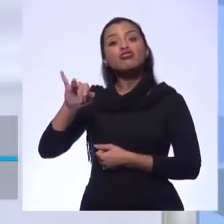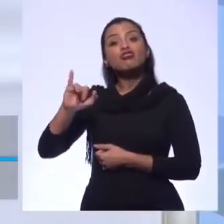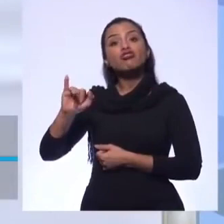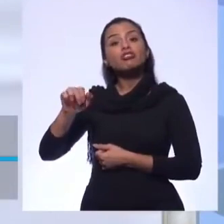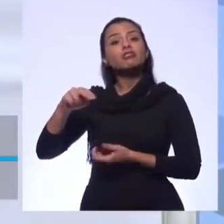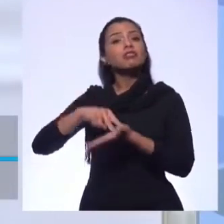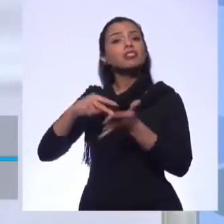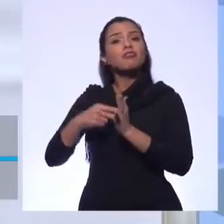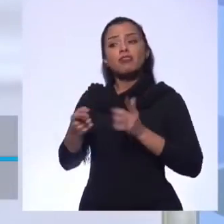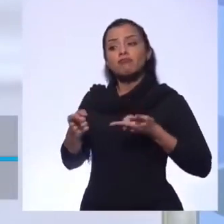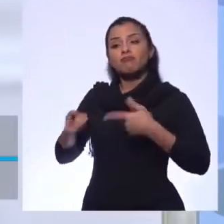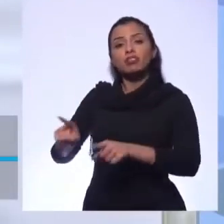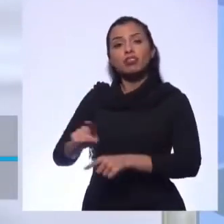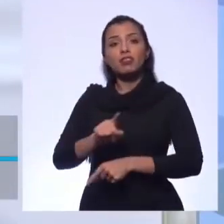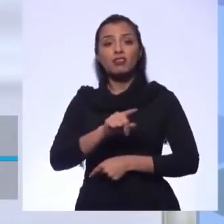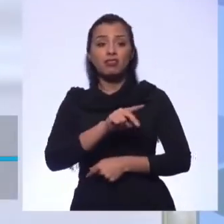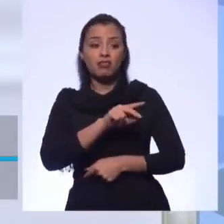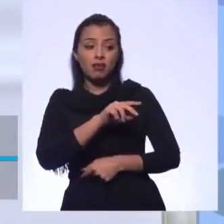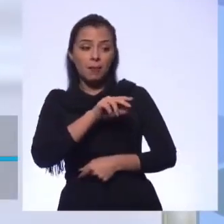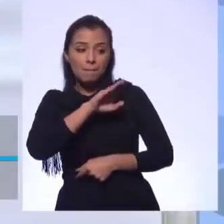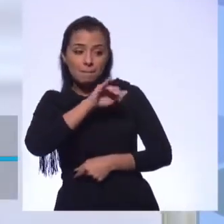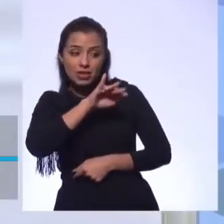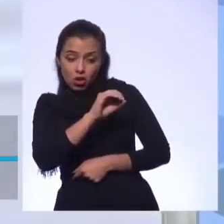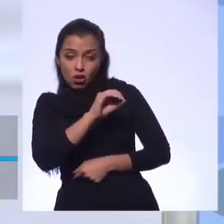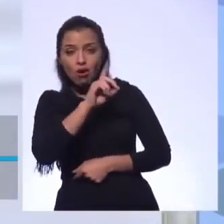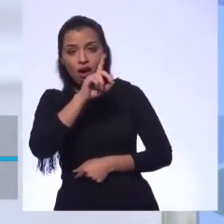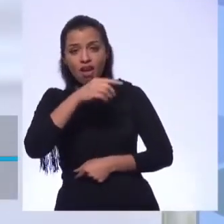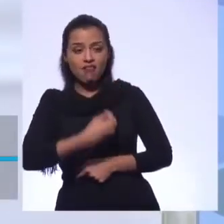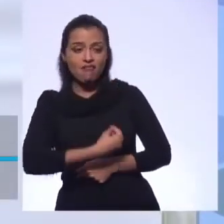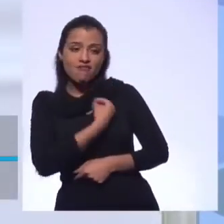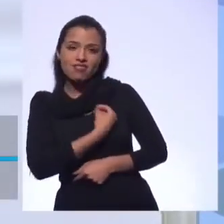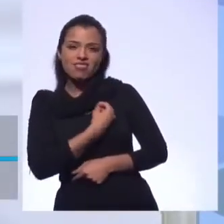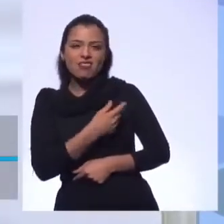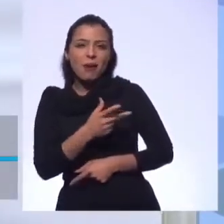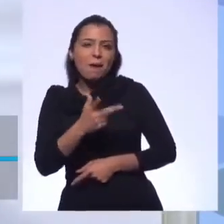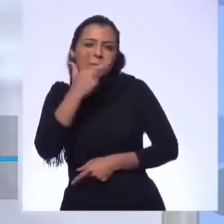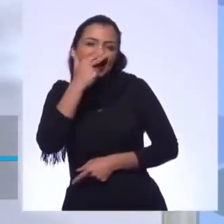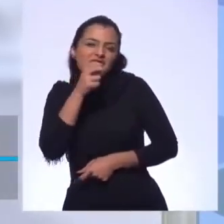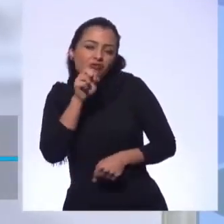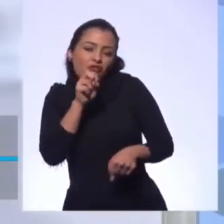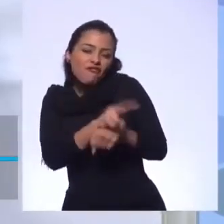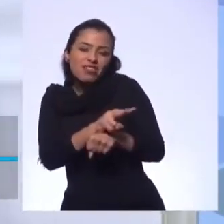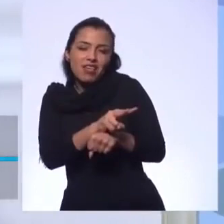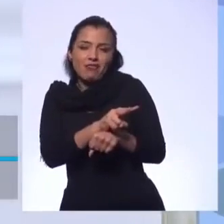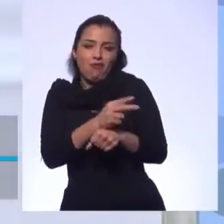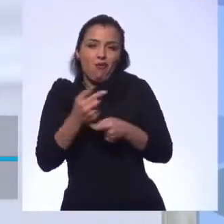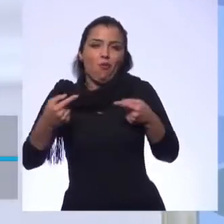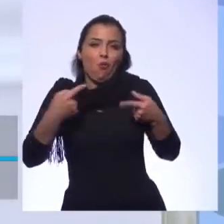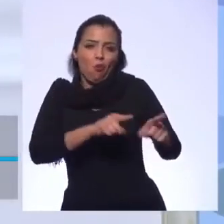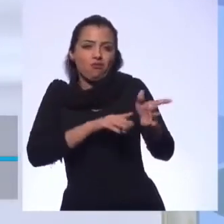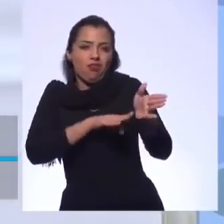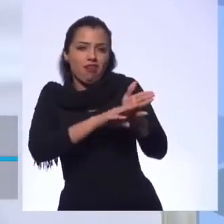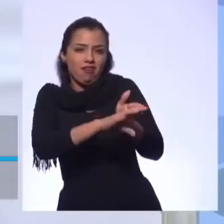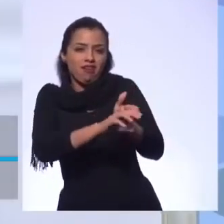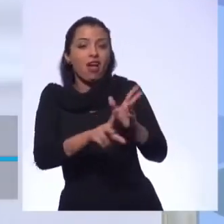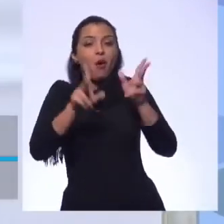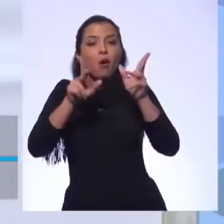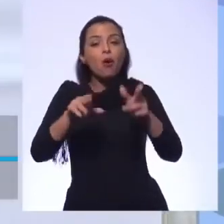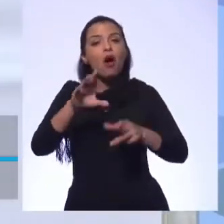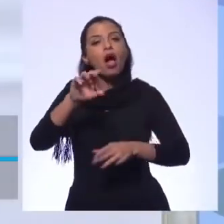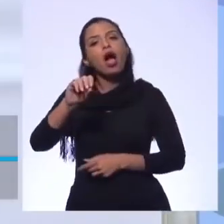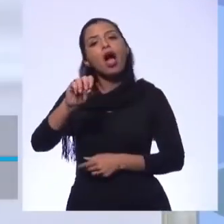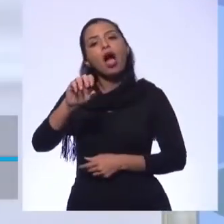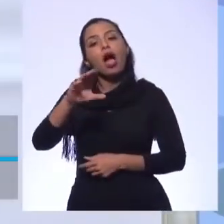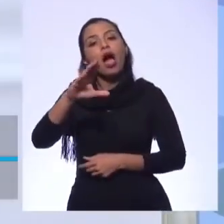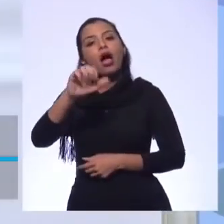é? E bio, vida. Então, é veneninho, tá? A gente põe um nome mais bonitinho, né? É igual o cação, né? Alguém já comeu cação?